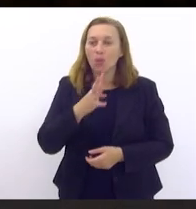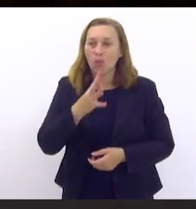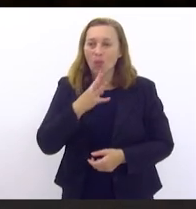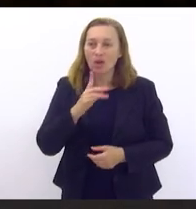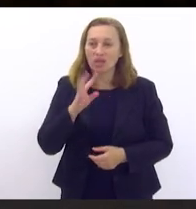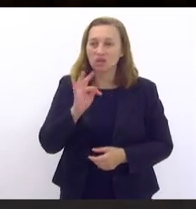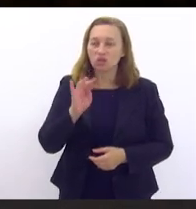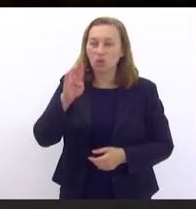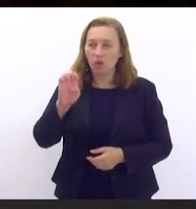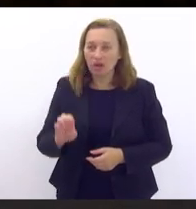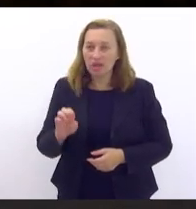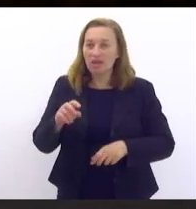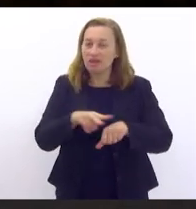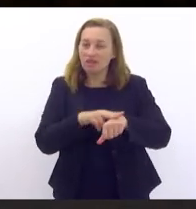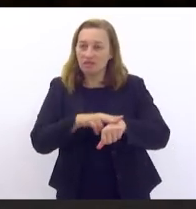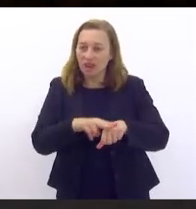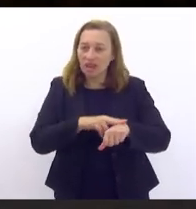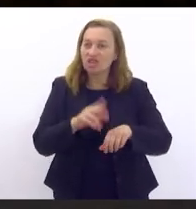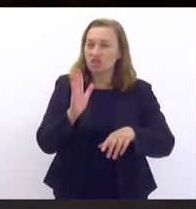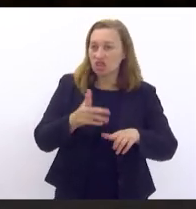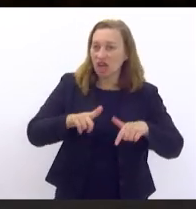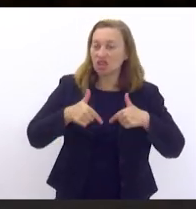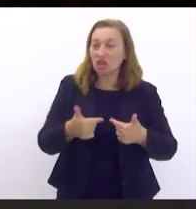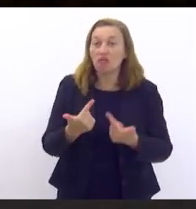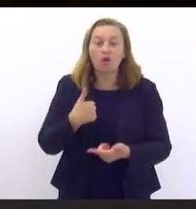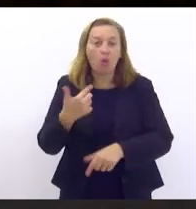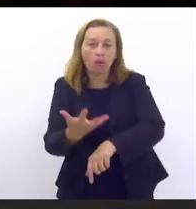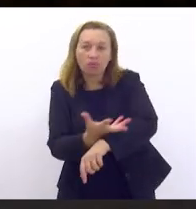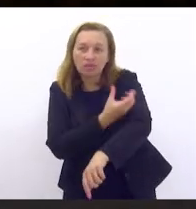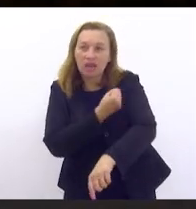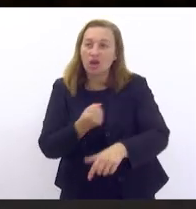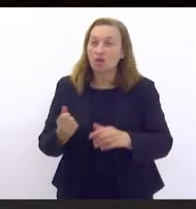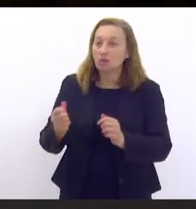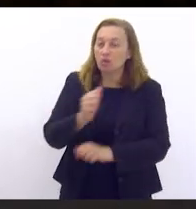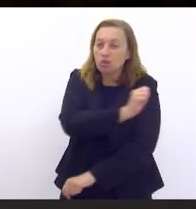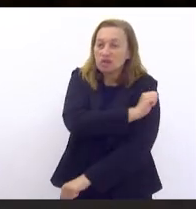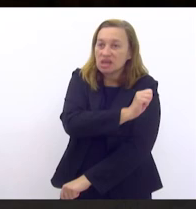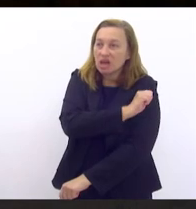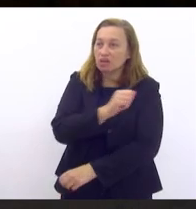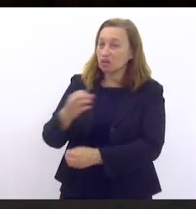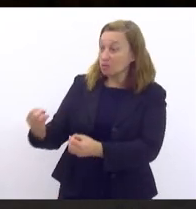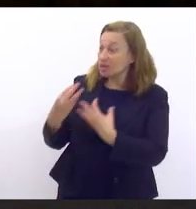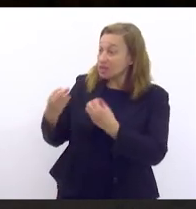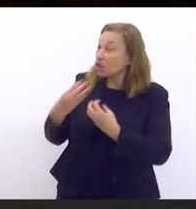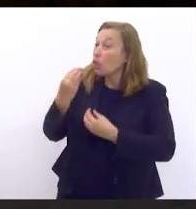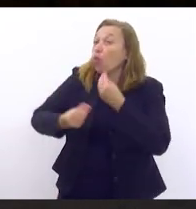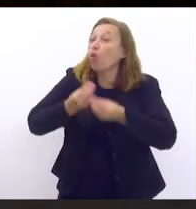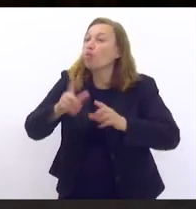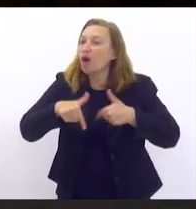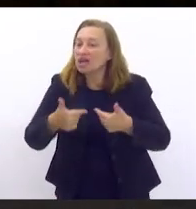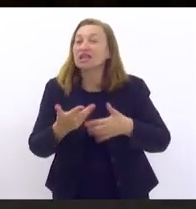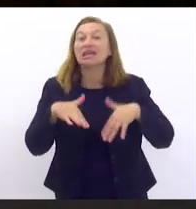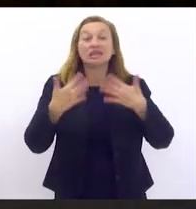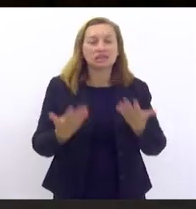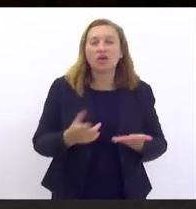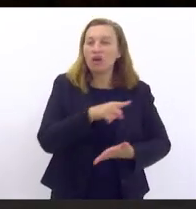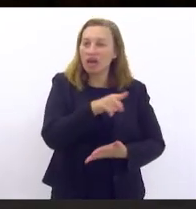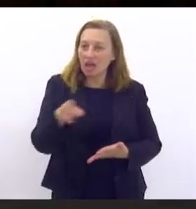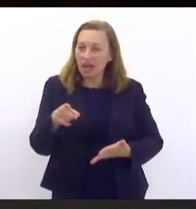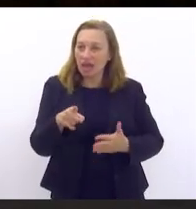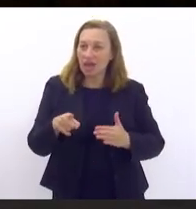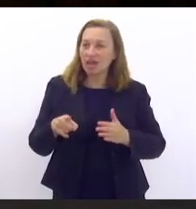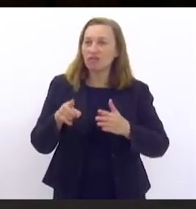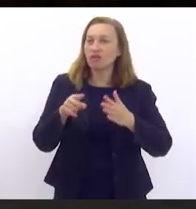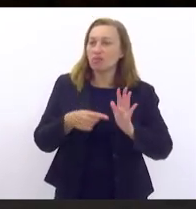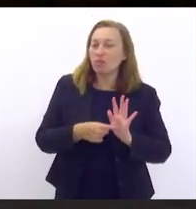a torre Verde pronta e operando eu fiquei muito emocionada porque foram os alunos que me disseram como é que funcionava né então eles foram andar por